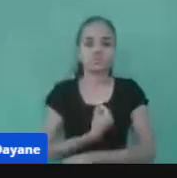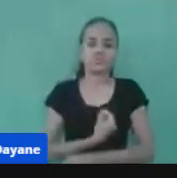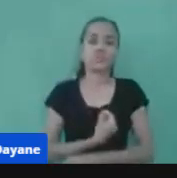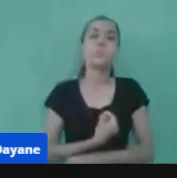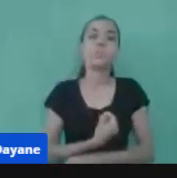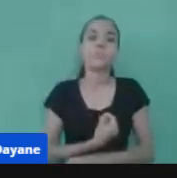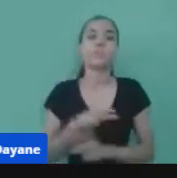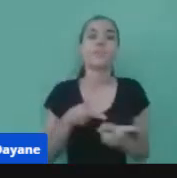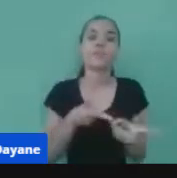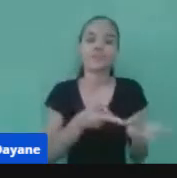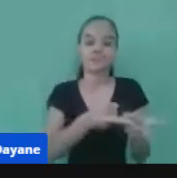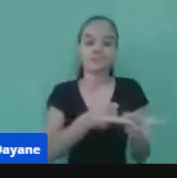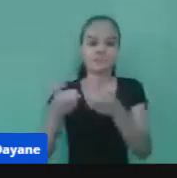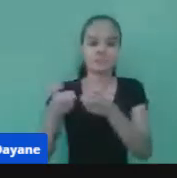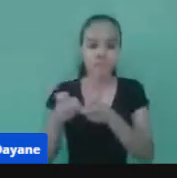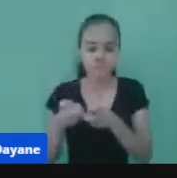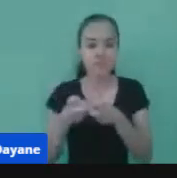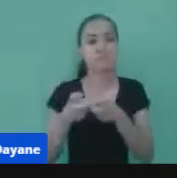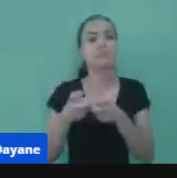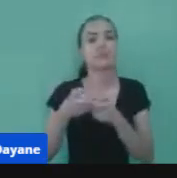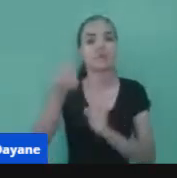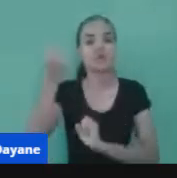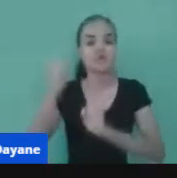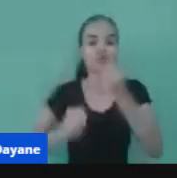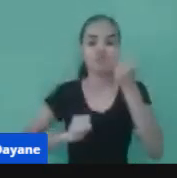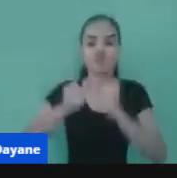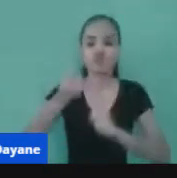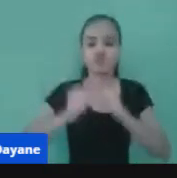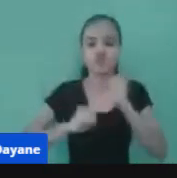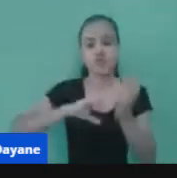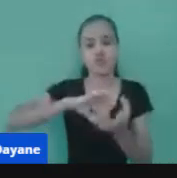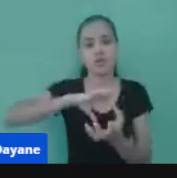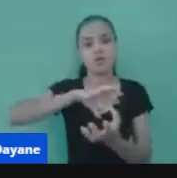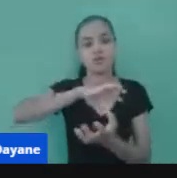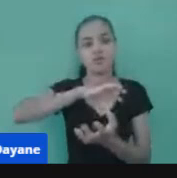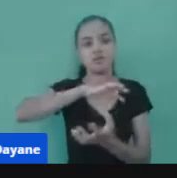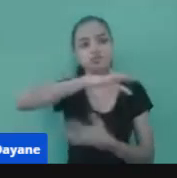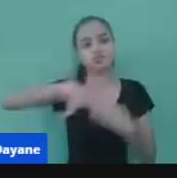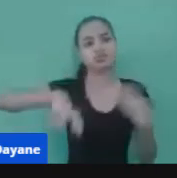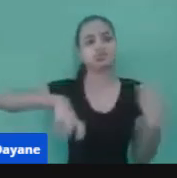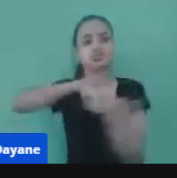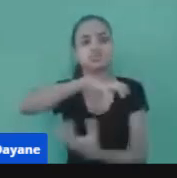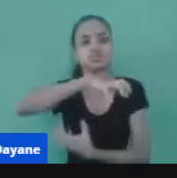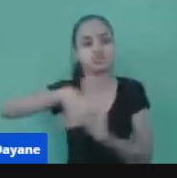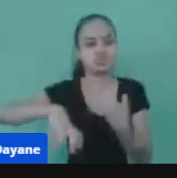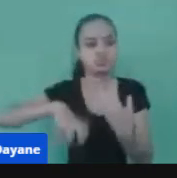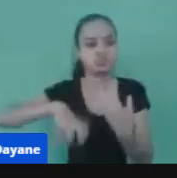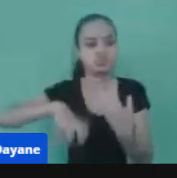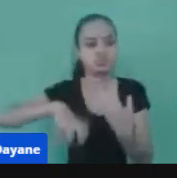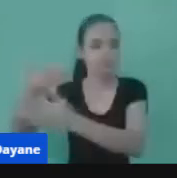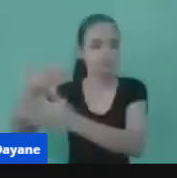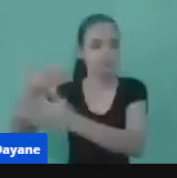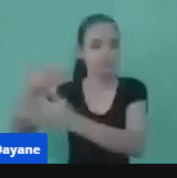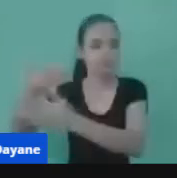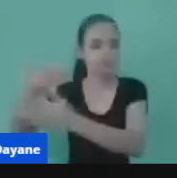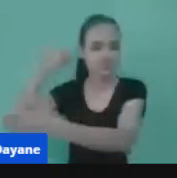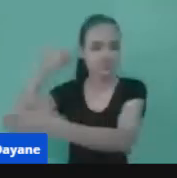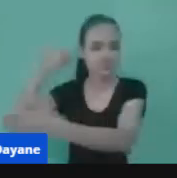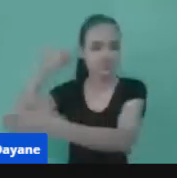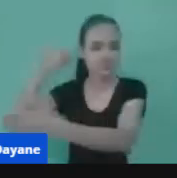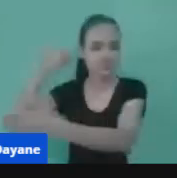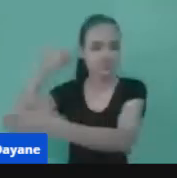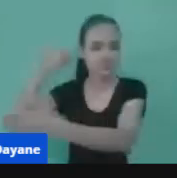fazer esse processo assim, não vou ficar falando de cada uma delas, mas vocês sabem, a gente entrou numa economia linear, que é aquela que eu olho